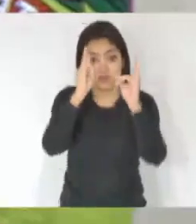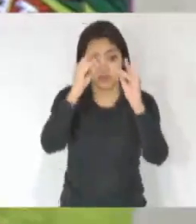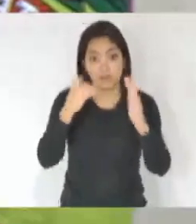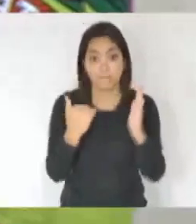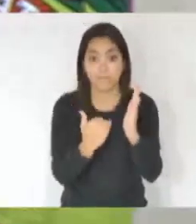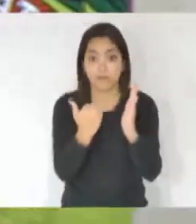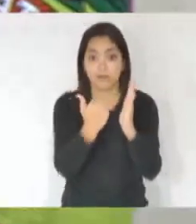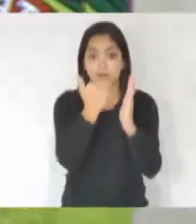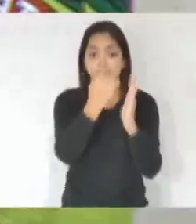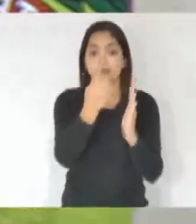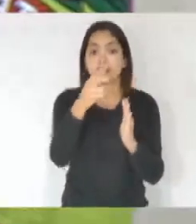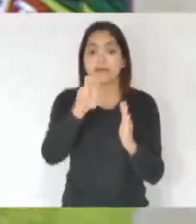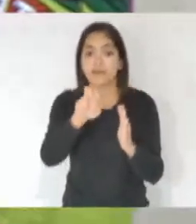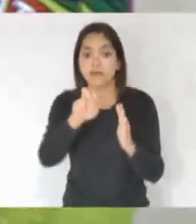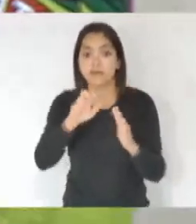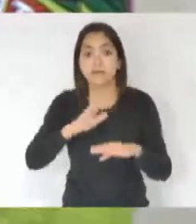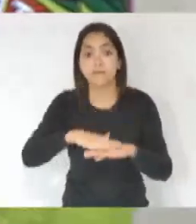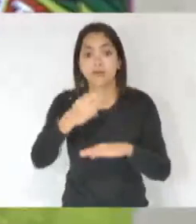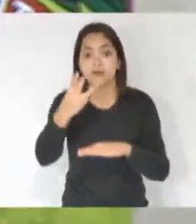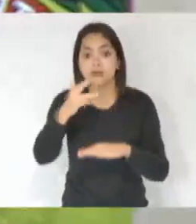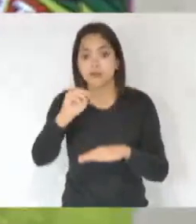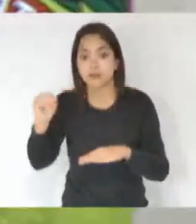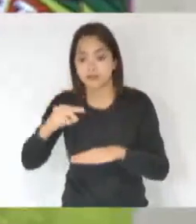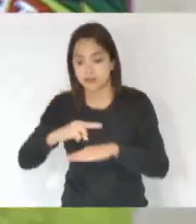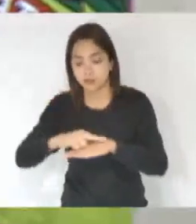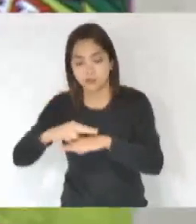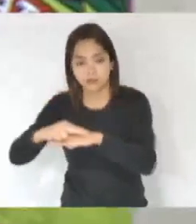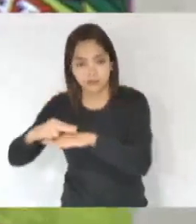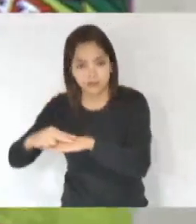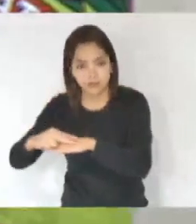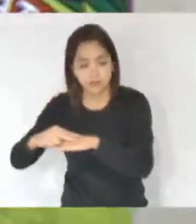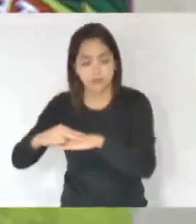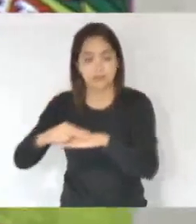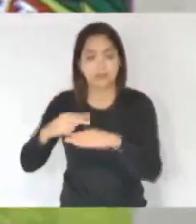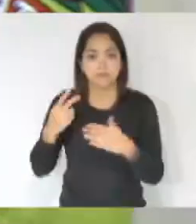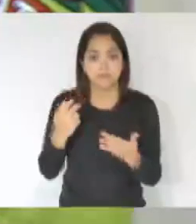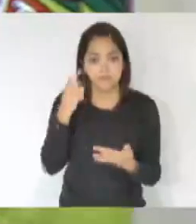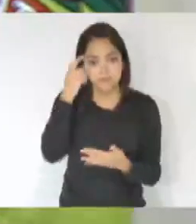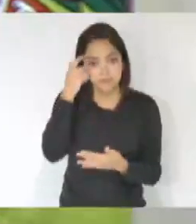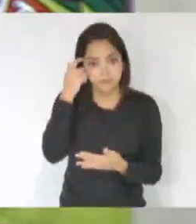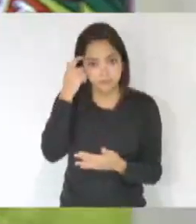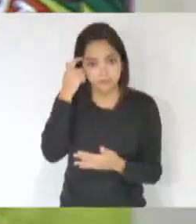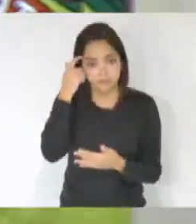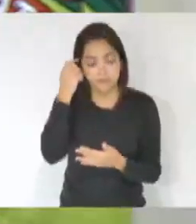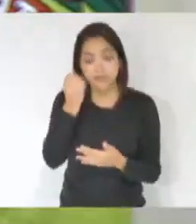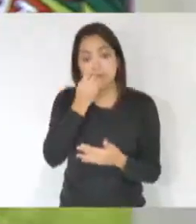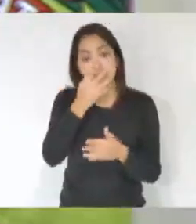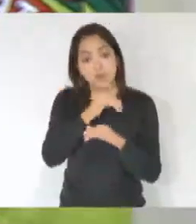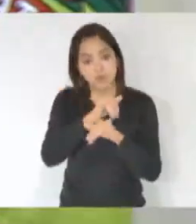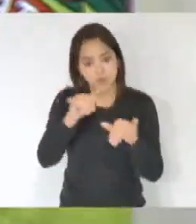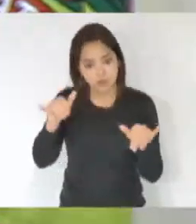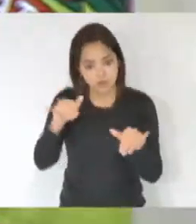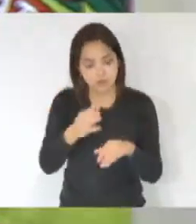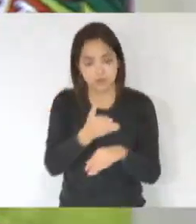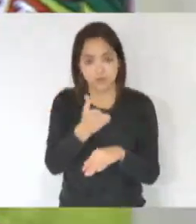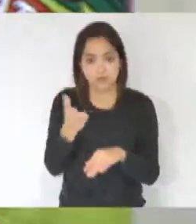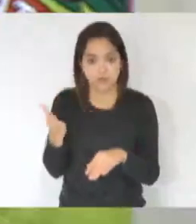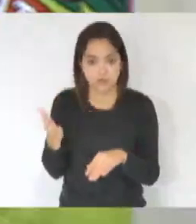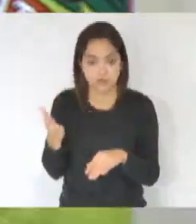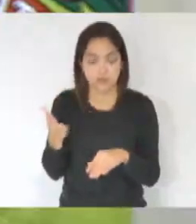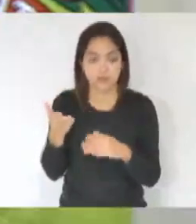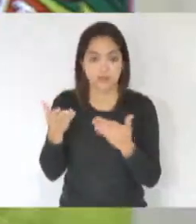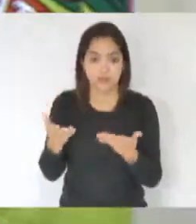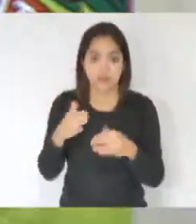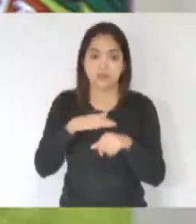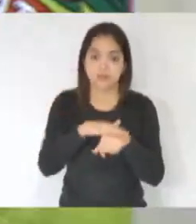de 300 leitos que chegarão aí. E essa é a boa notícia que eu trago hoje, de que essa